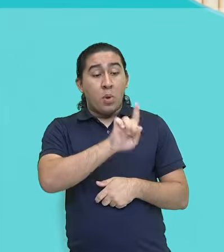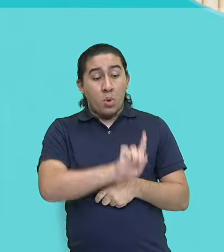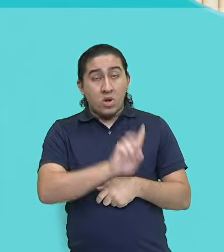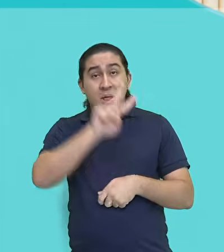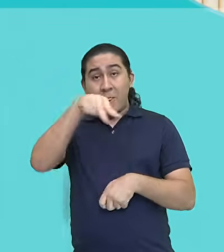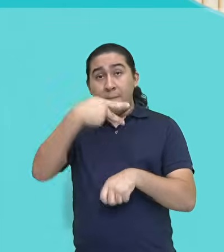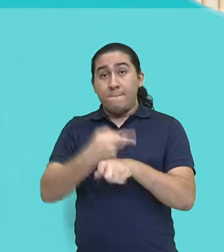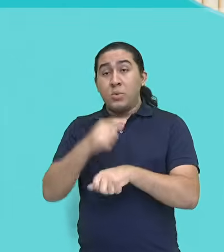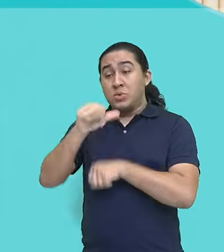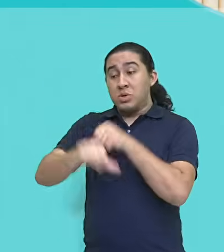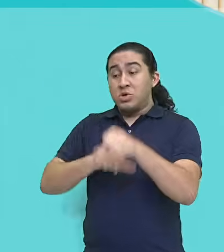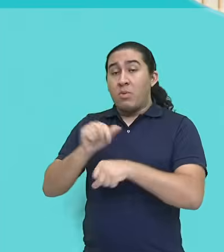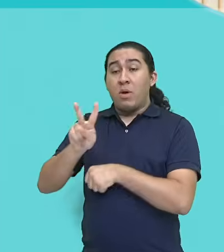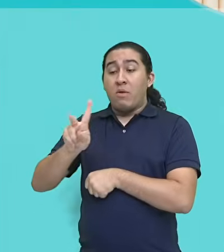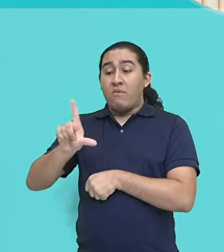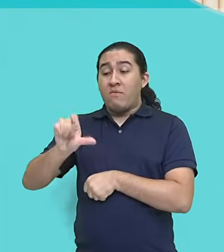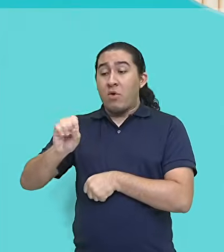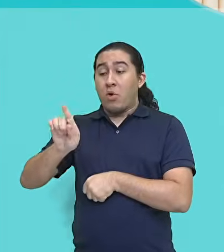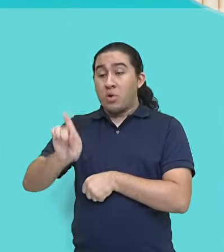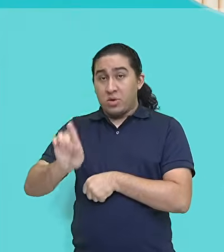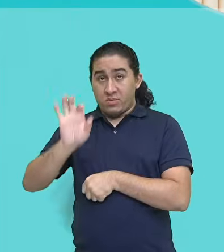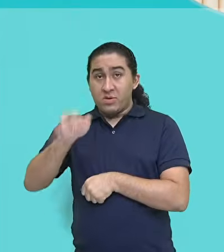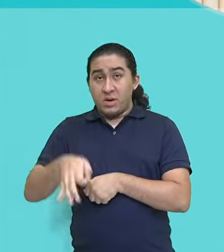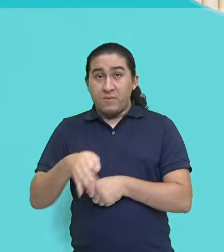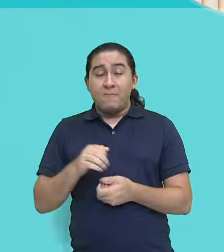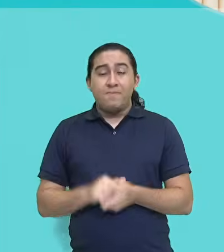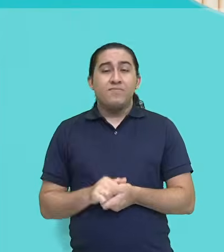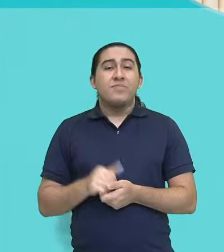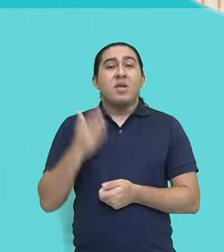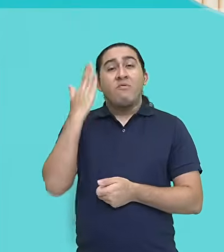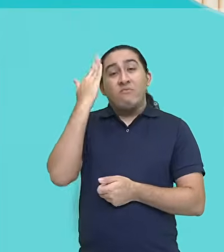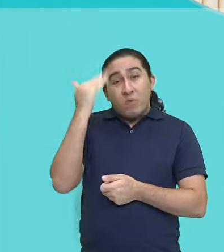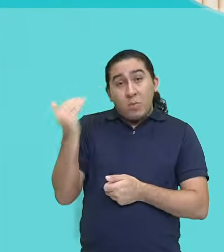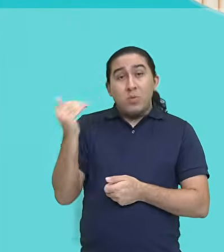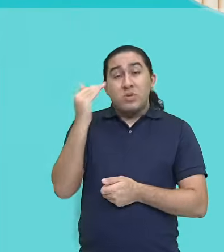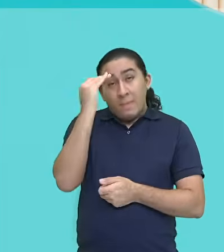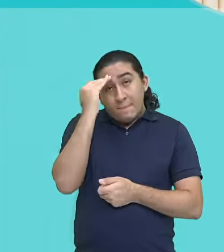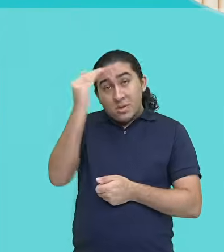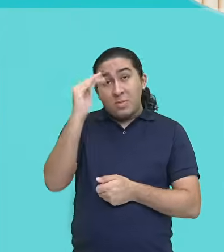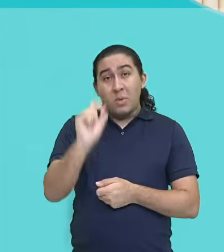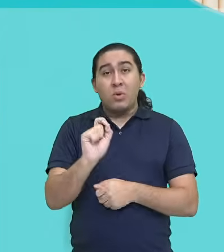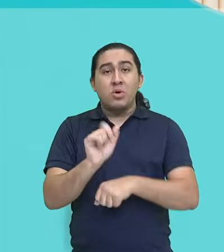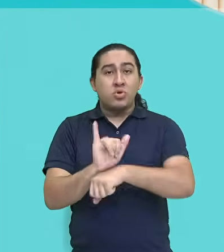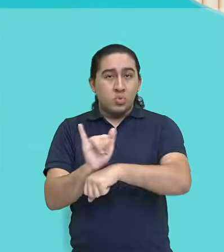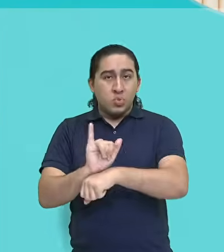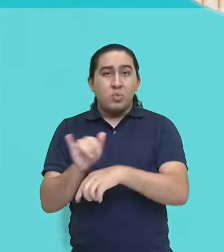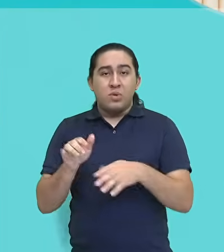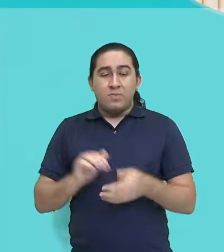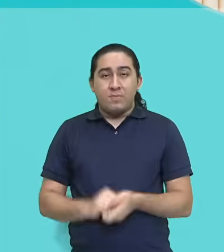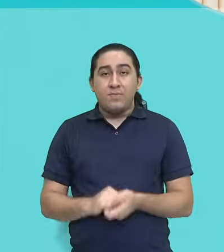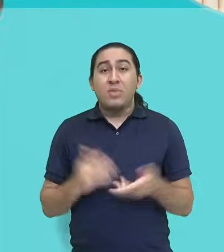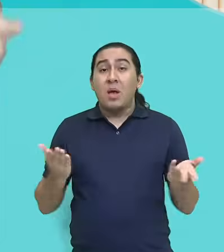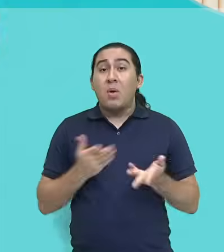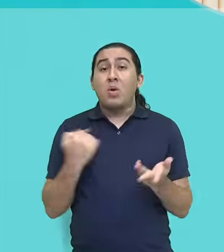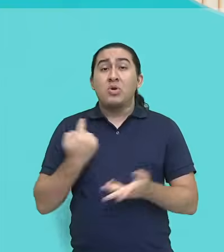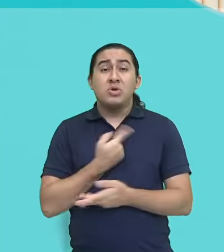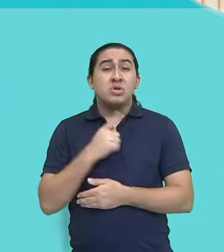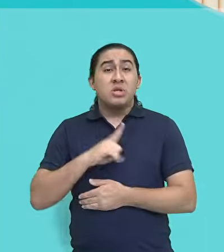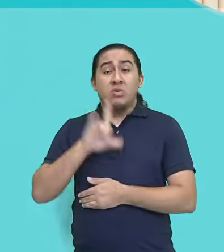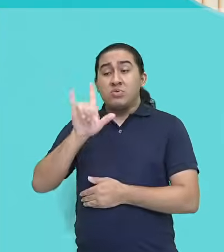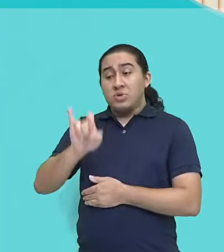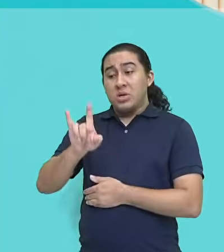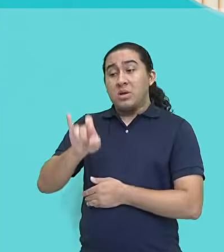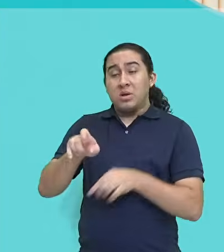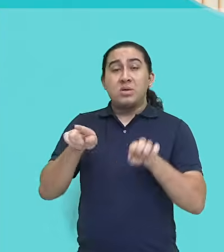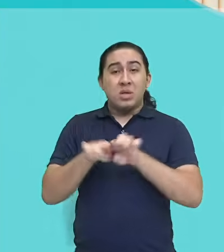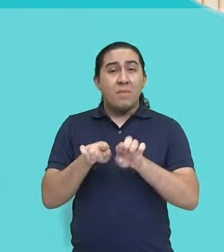depois vai para o vlog. E aí isso ganhou popularidade, sobretudo com o YouTube. Agora não, nós temos o Instagram aí